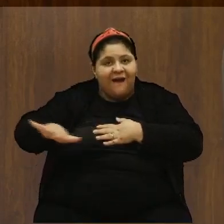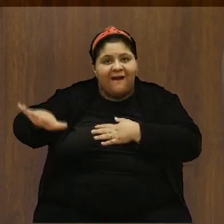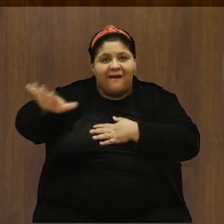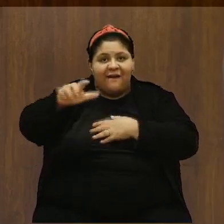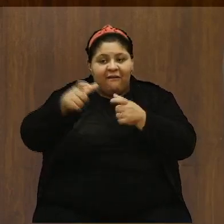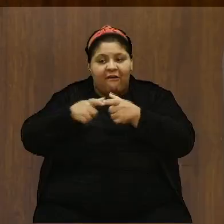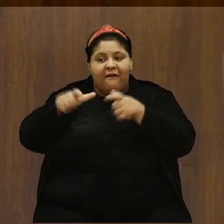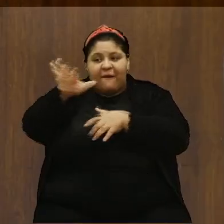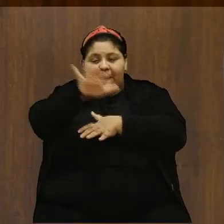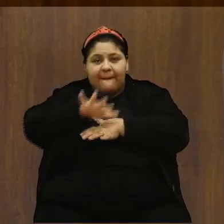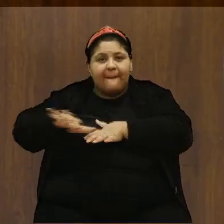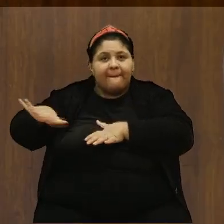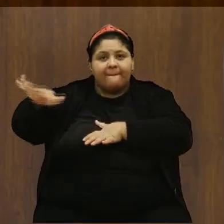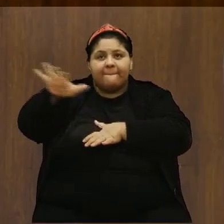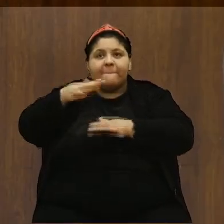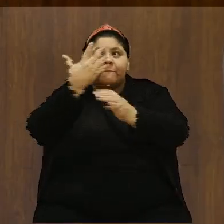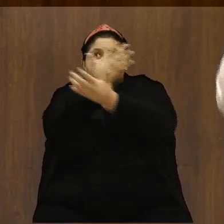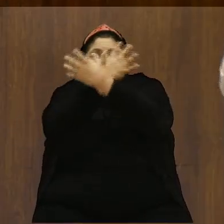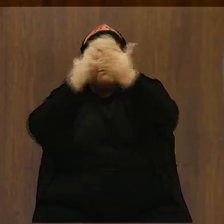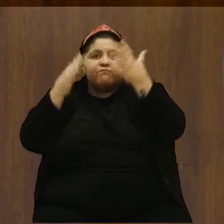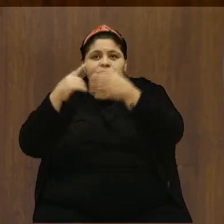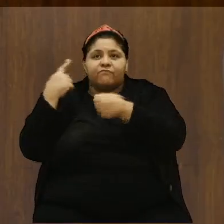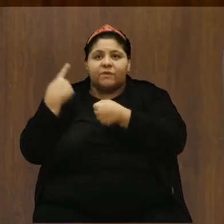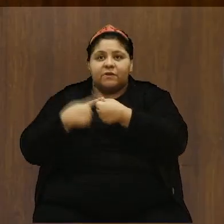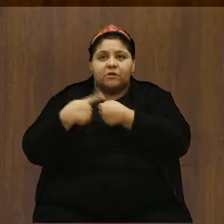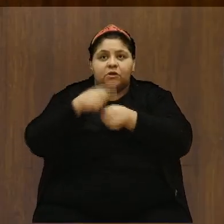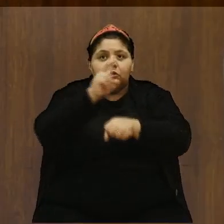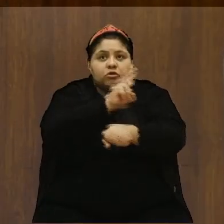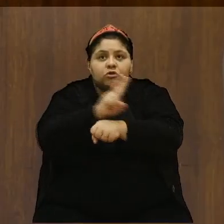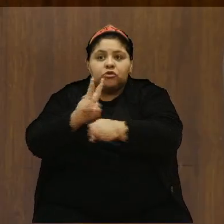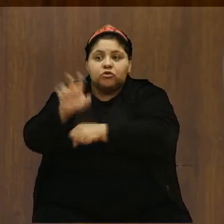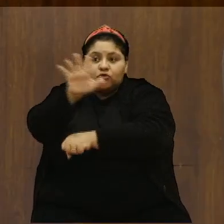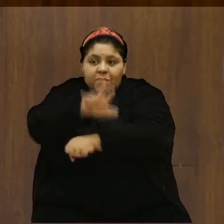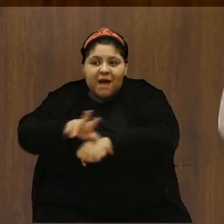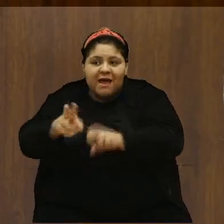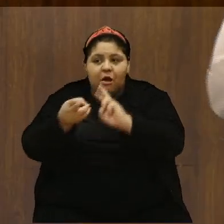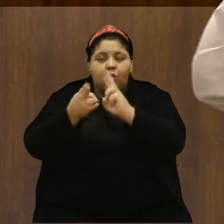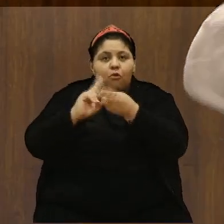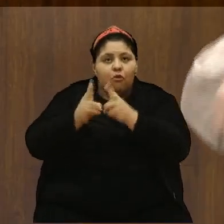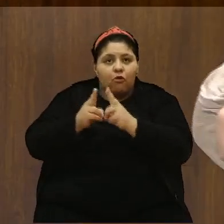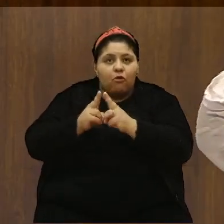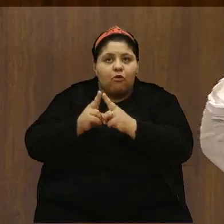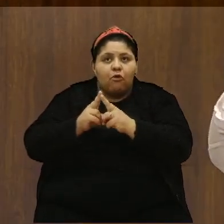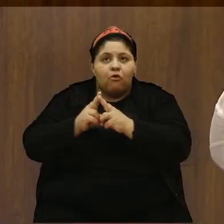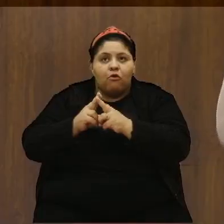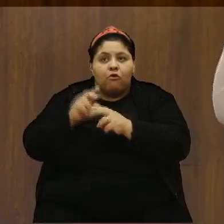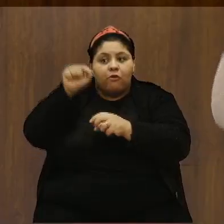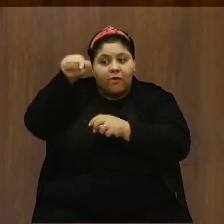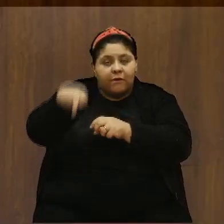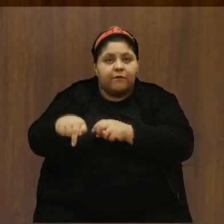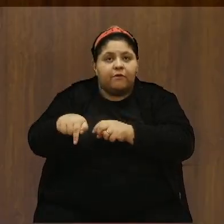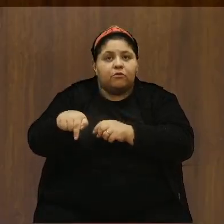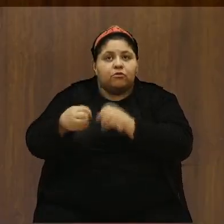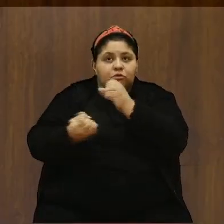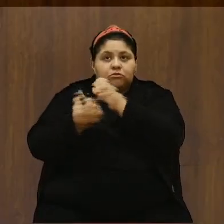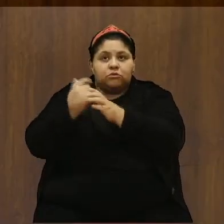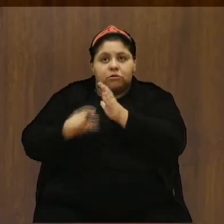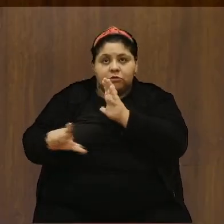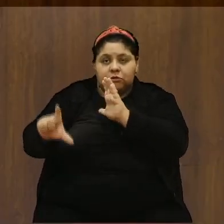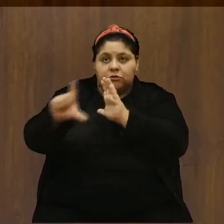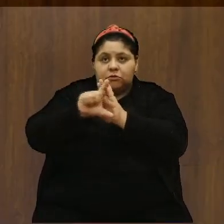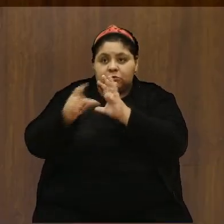maior área de Mata Atlântica da cidade preservada numa área urbana, que foi mandado para cá uma legislação que